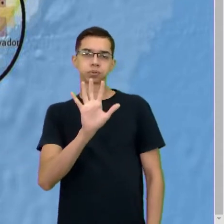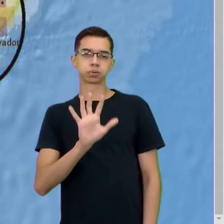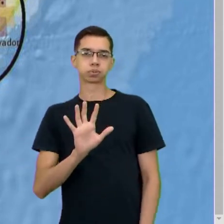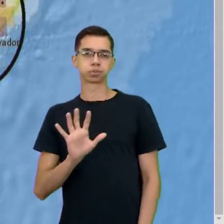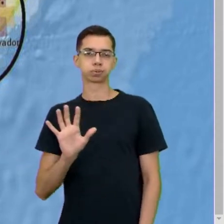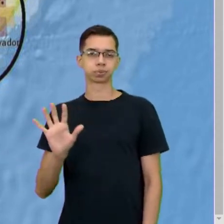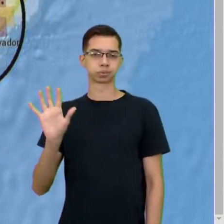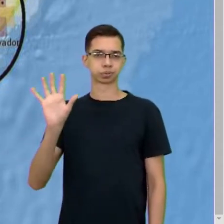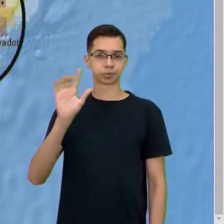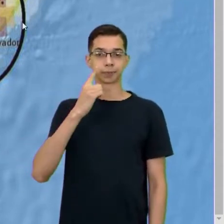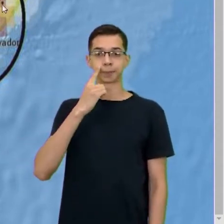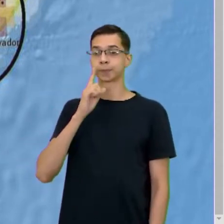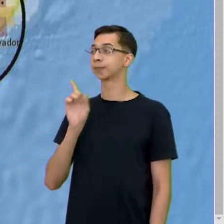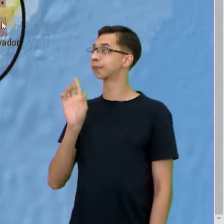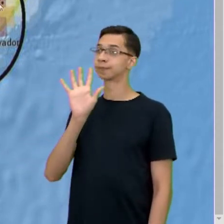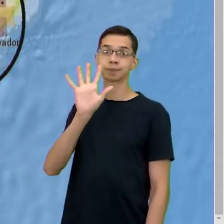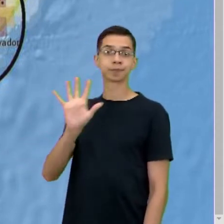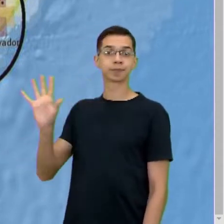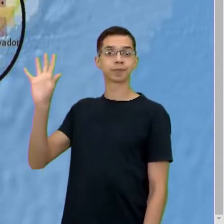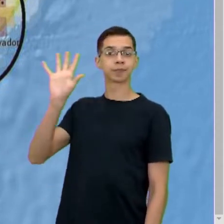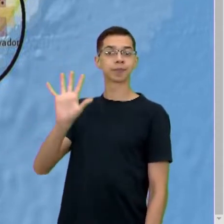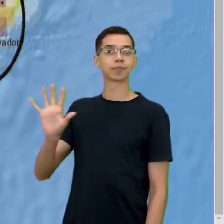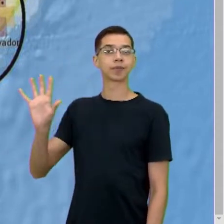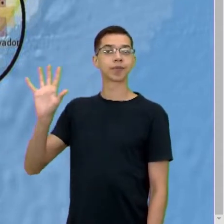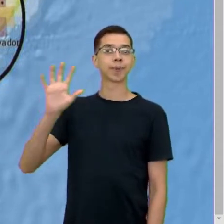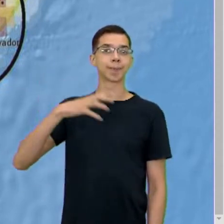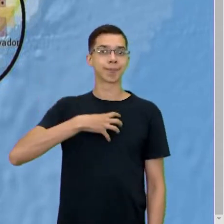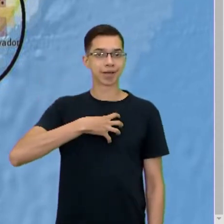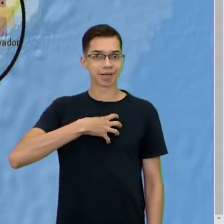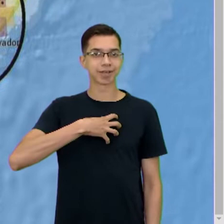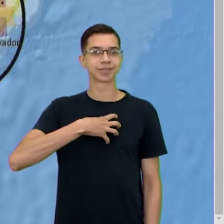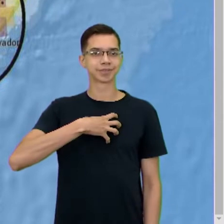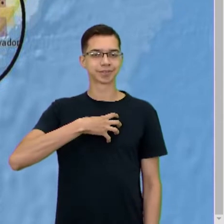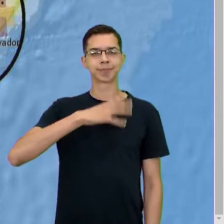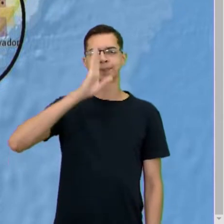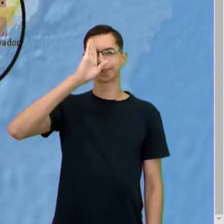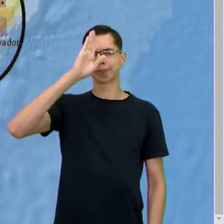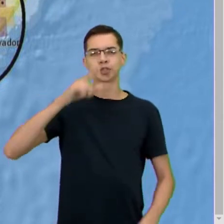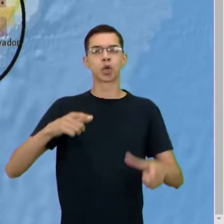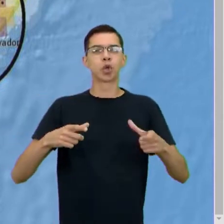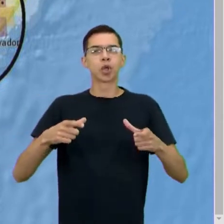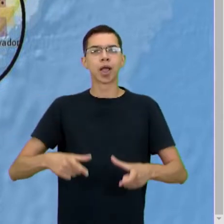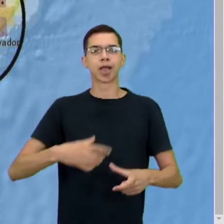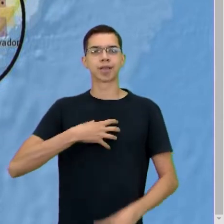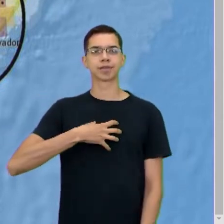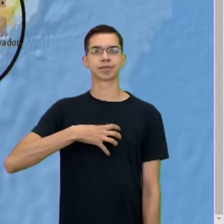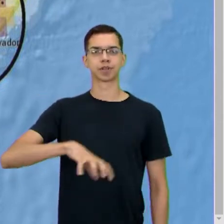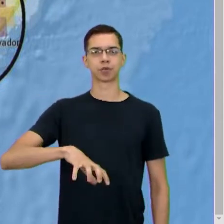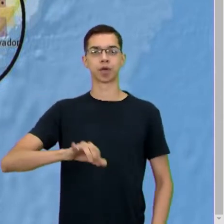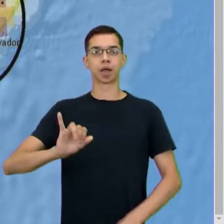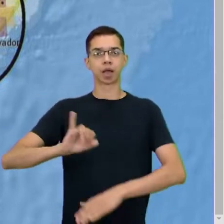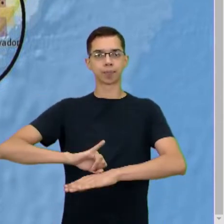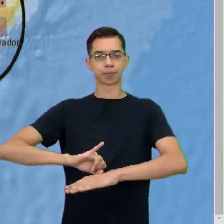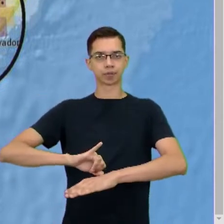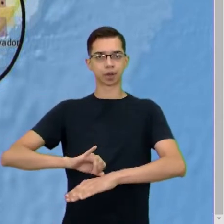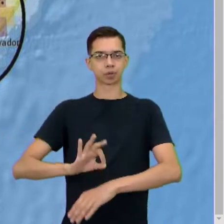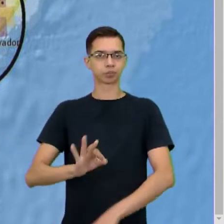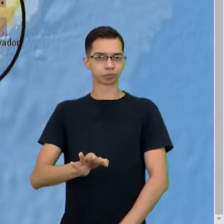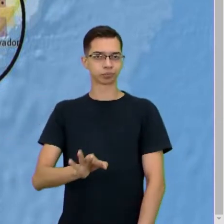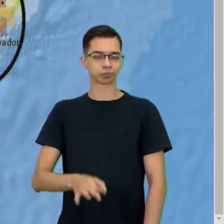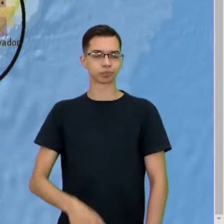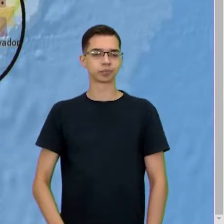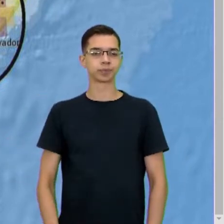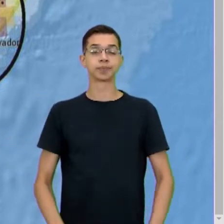mostrando aí da região da Bahia, né, principalmente no grande centro dela, que é Salvador, que é a capital da Bahia. Mas, logicamente,